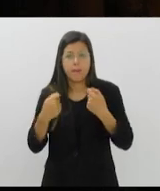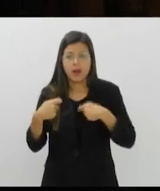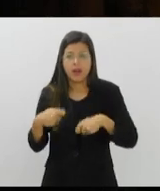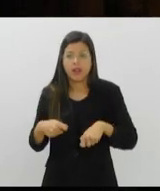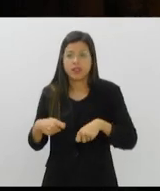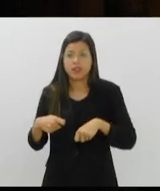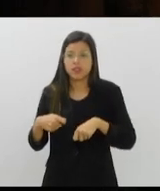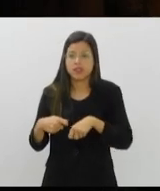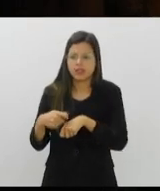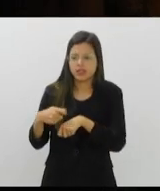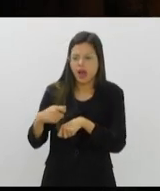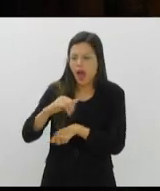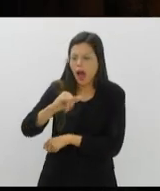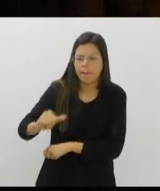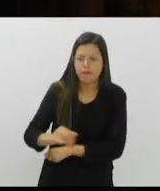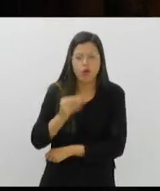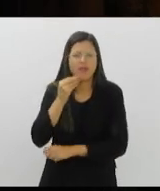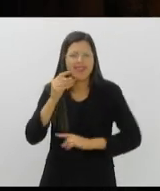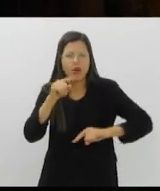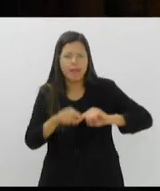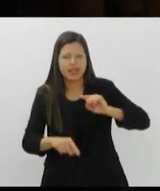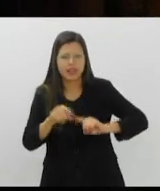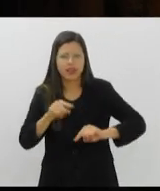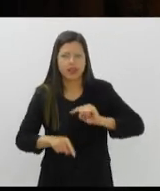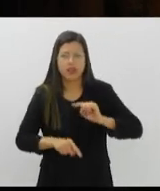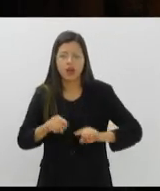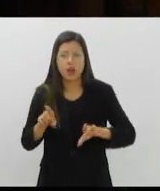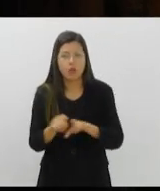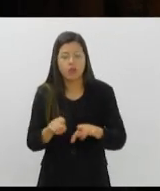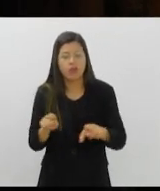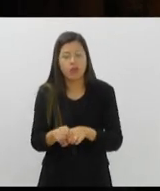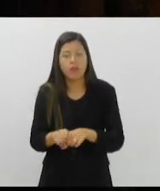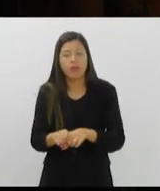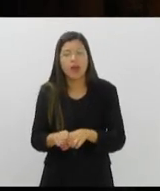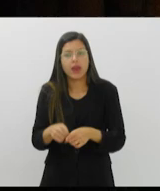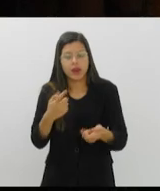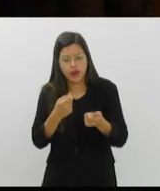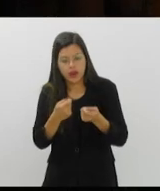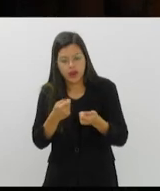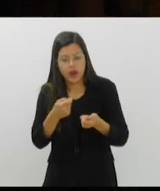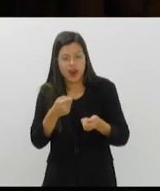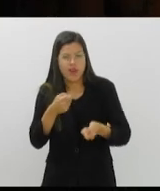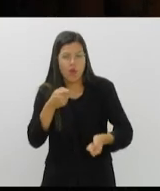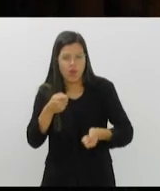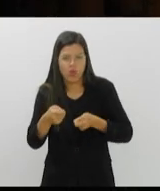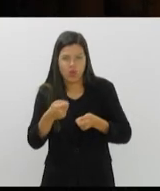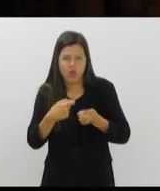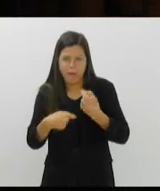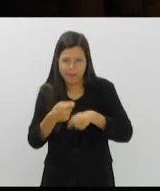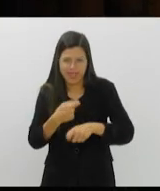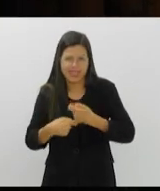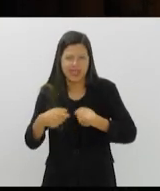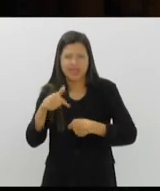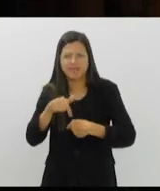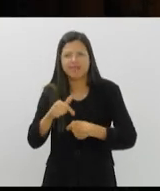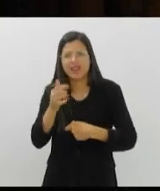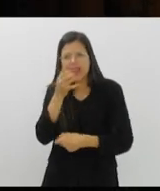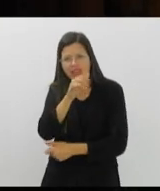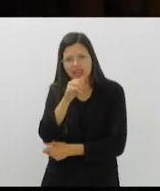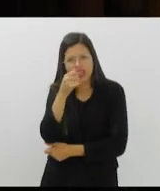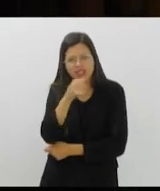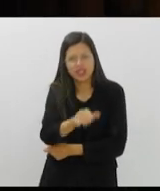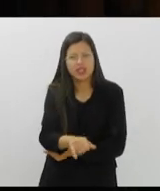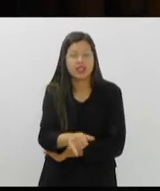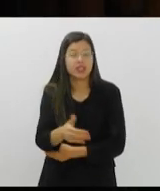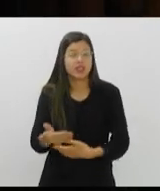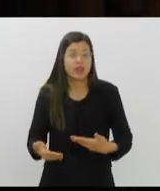reciclagem, tem que adotar práticas de economia de energia, tem que adotar as diferentes práticas que vão